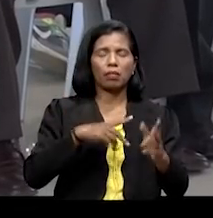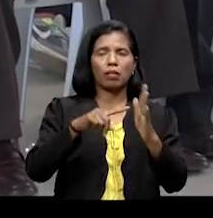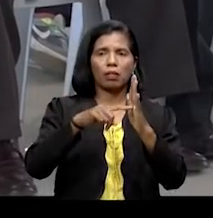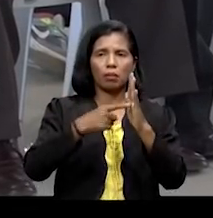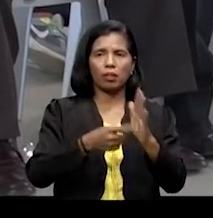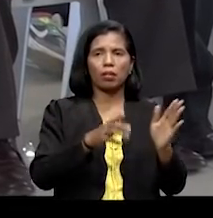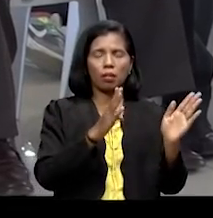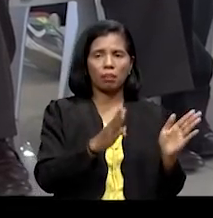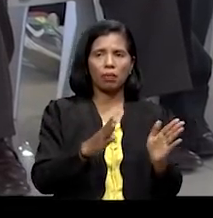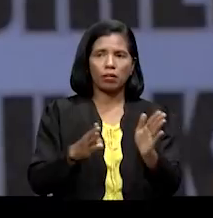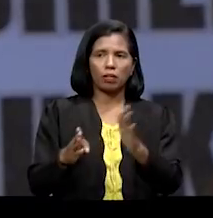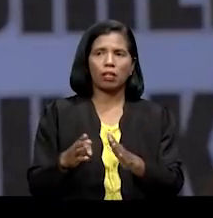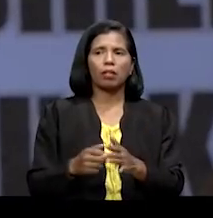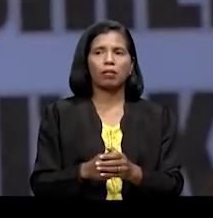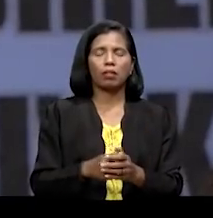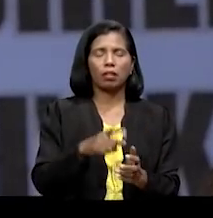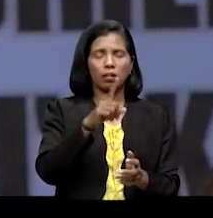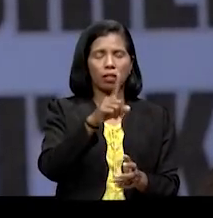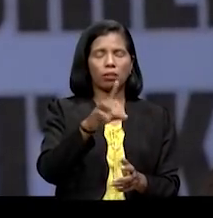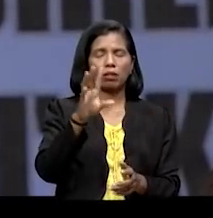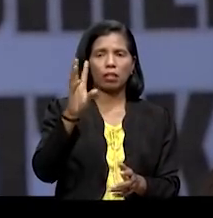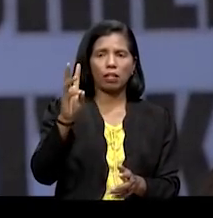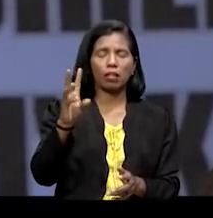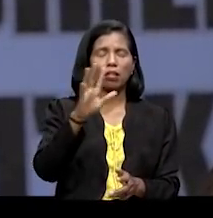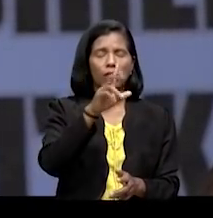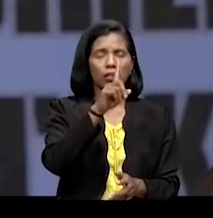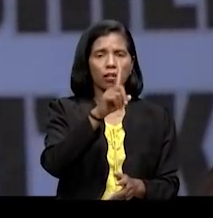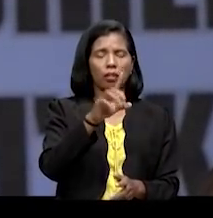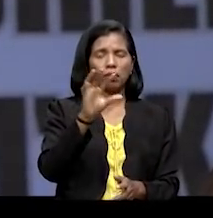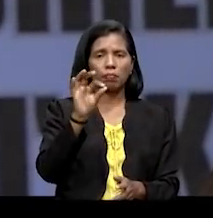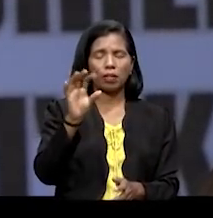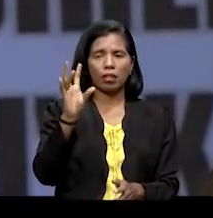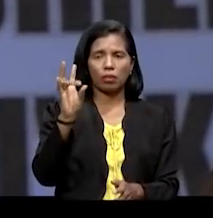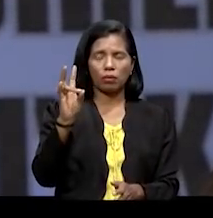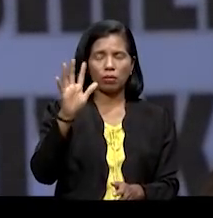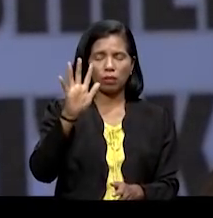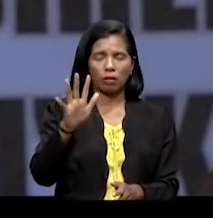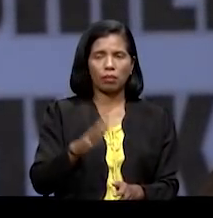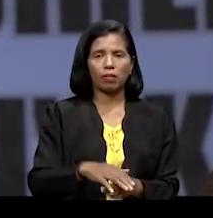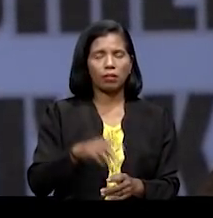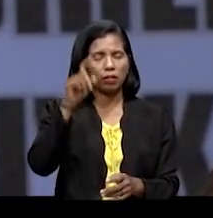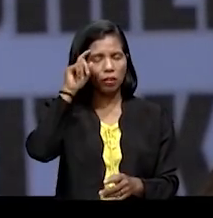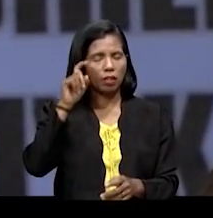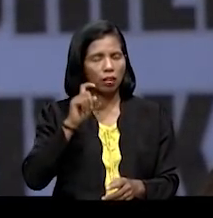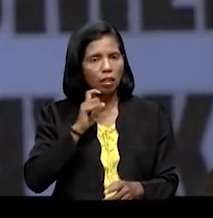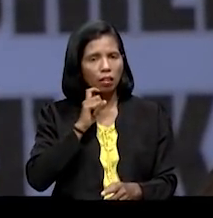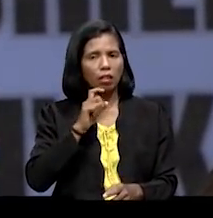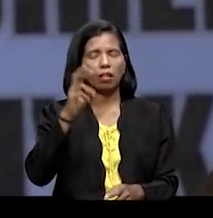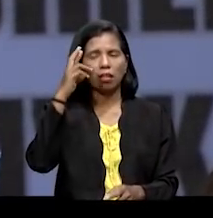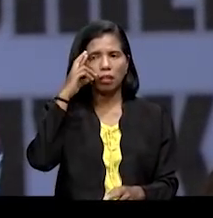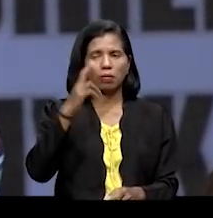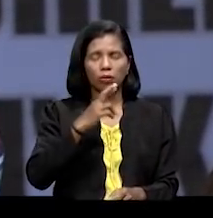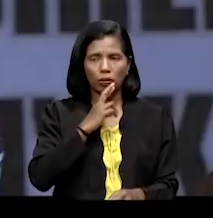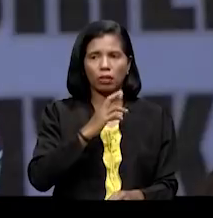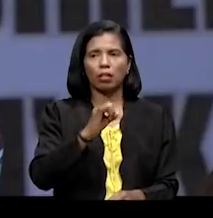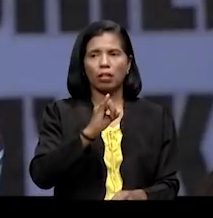né? Geração 75, não Xanana, não Ramosorda, ao Raça, não a